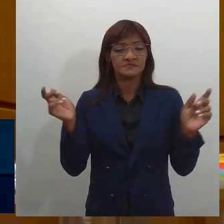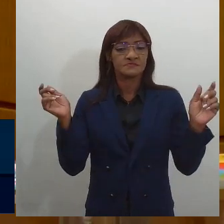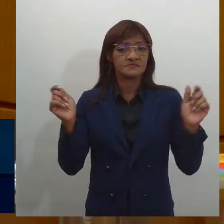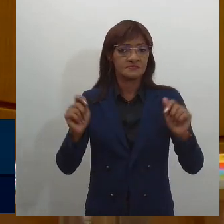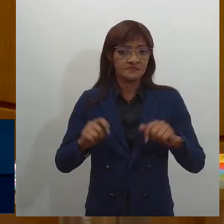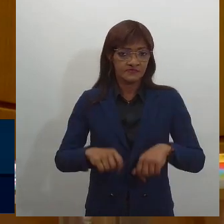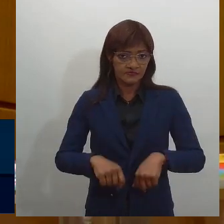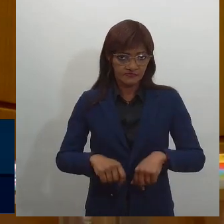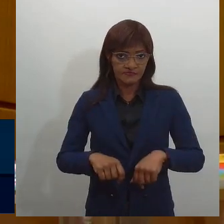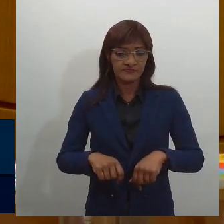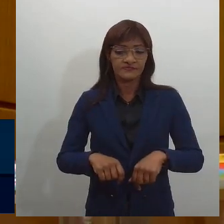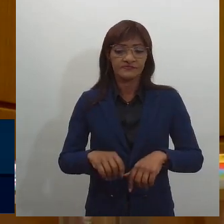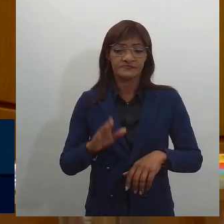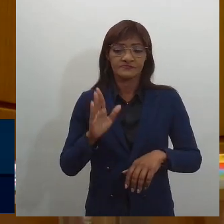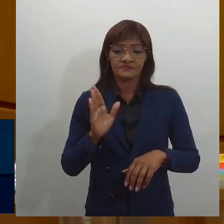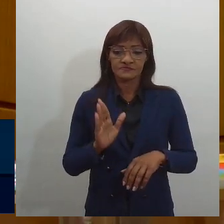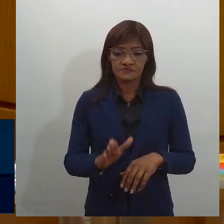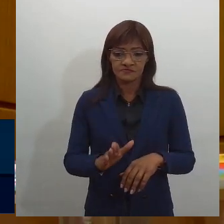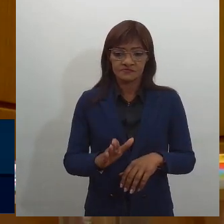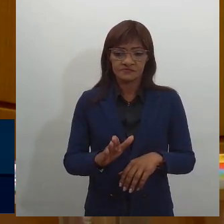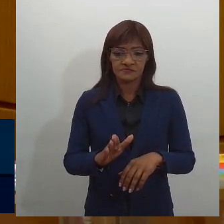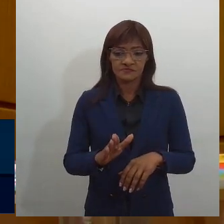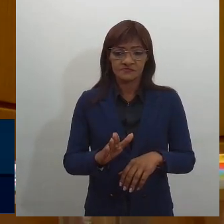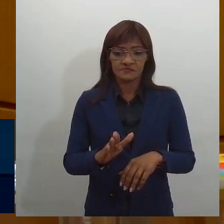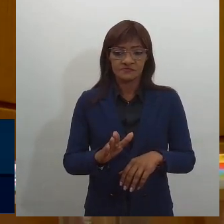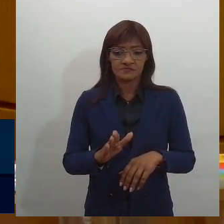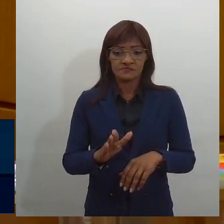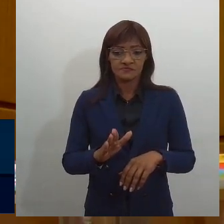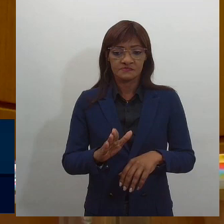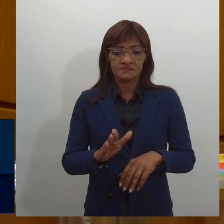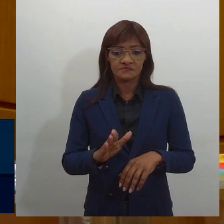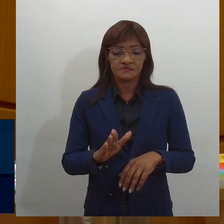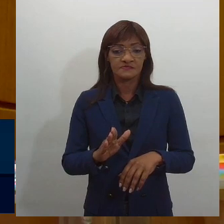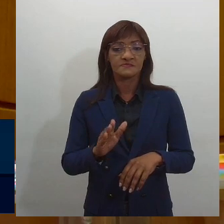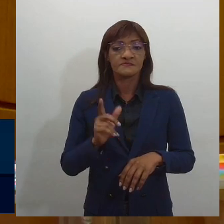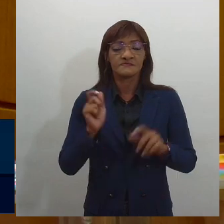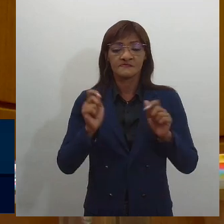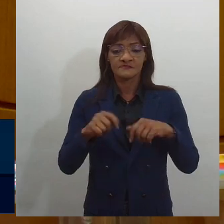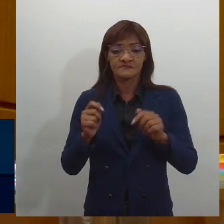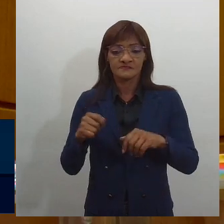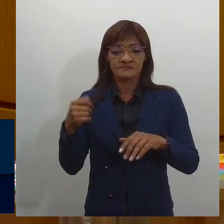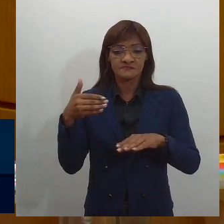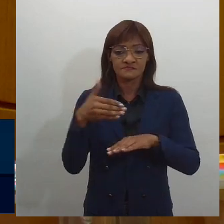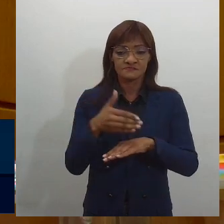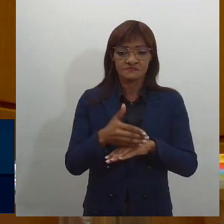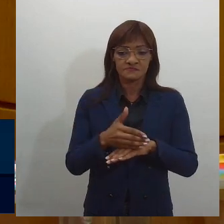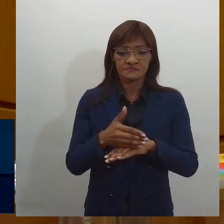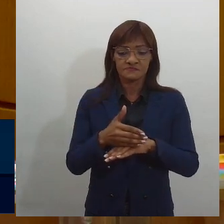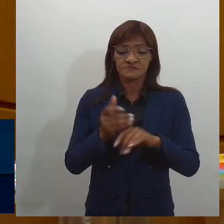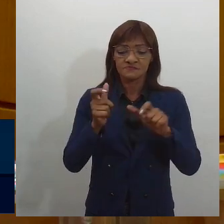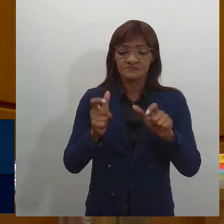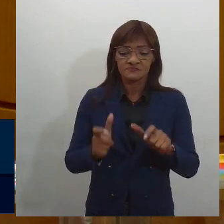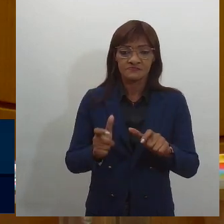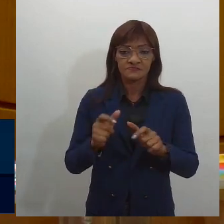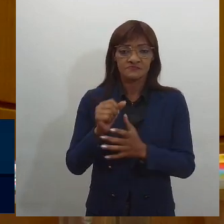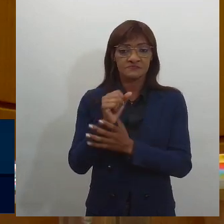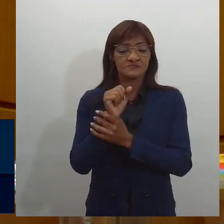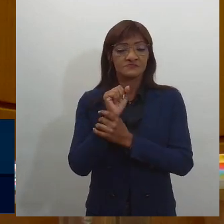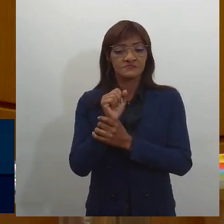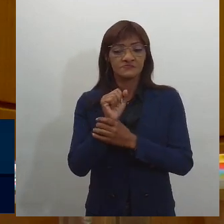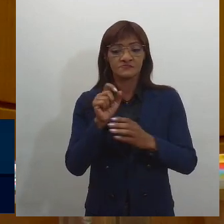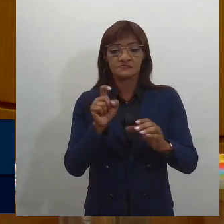alcance para a utilização com segurança e autonomia de